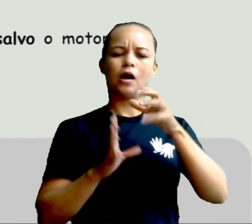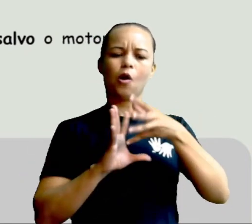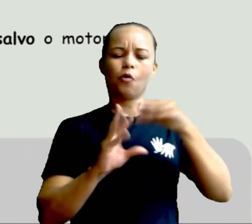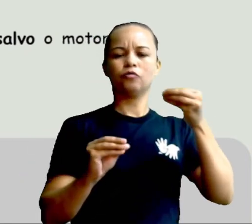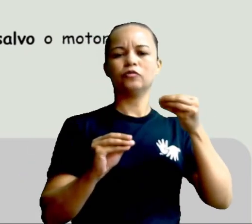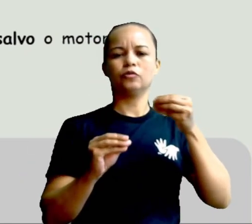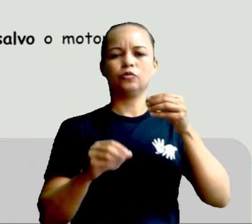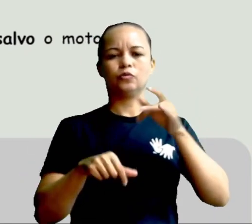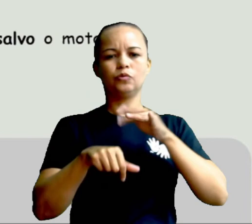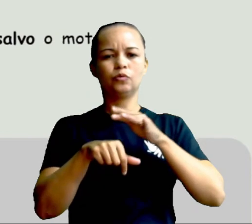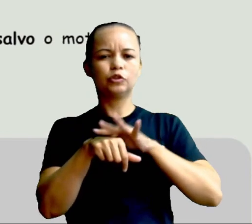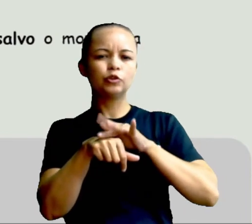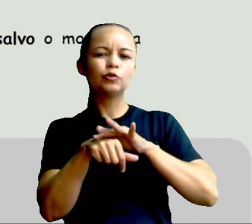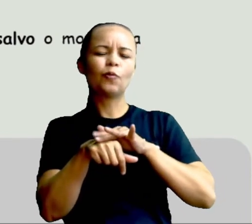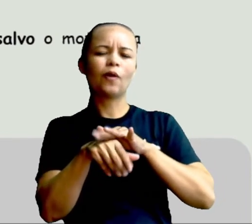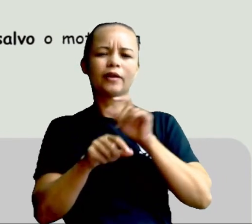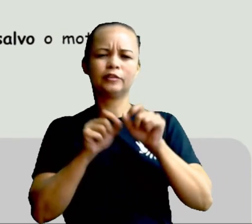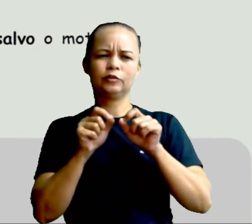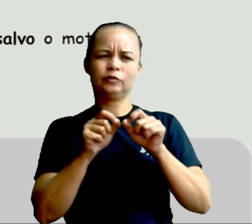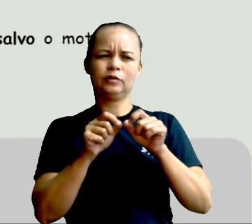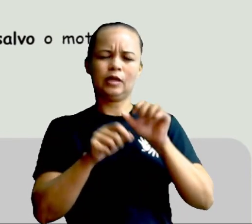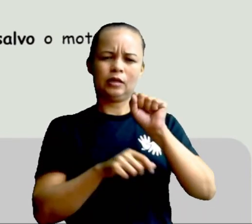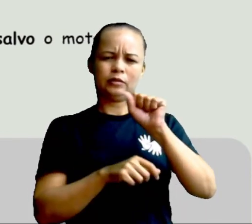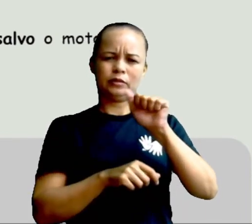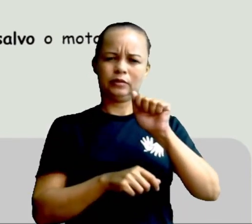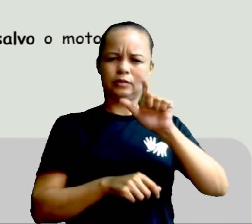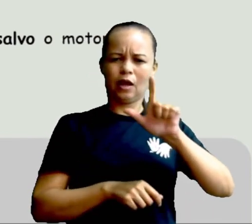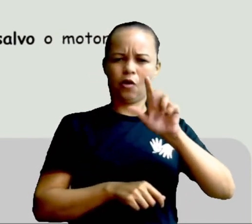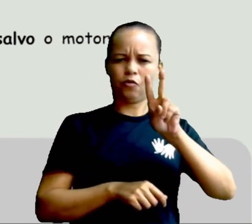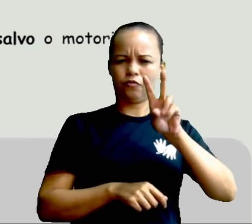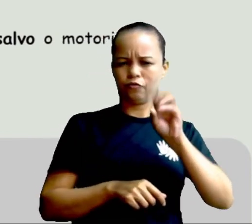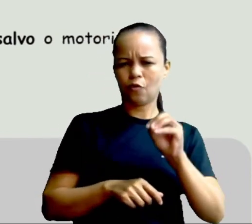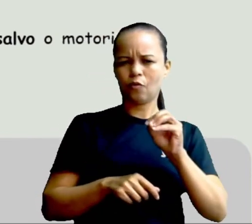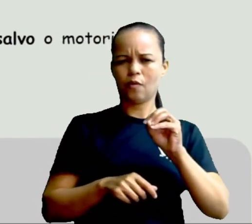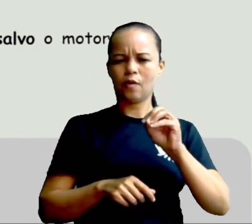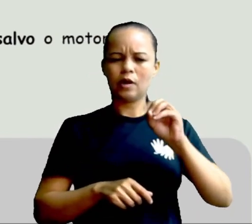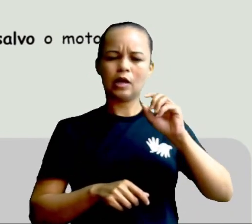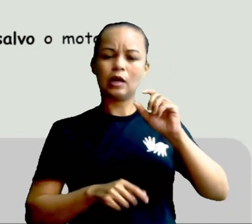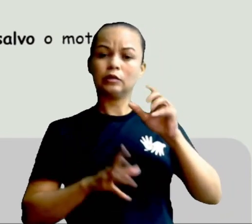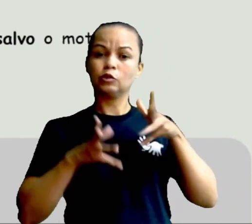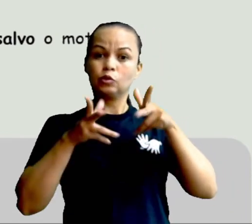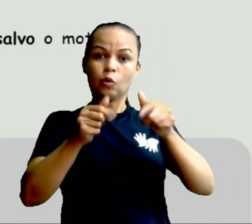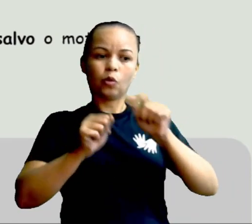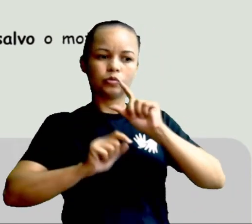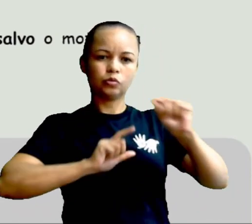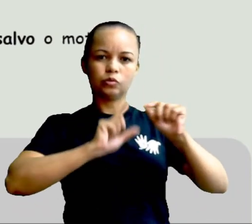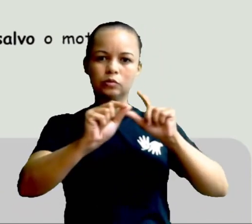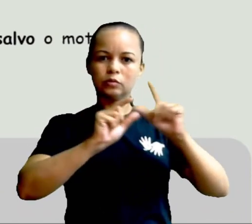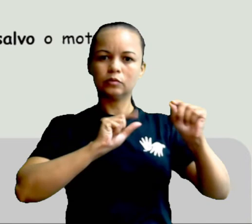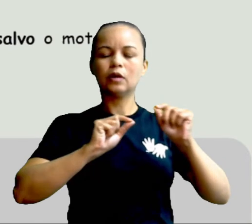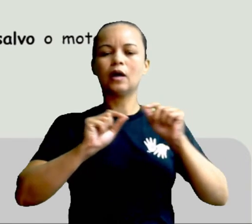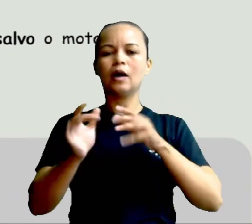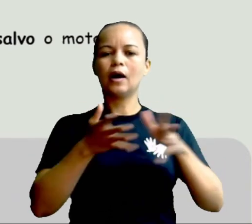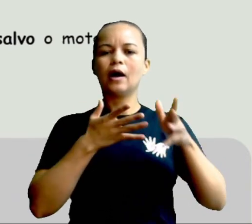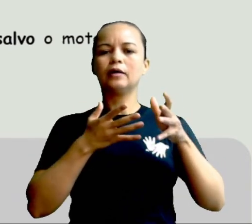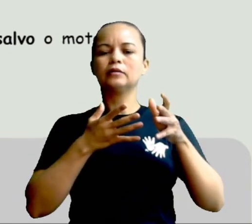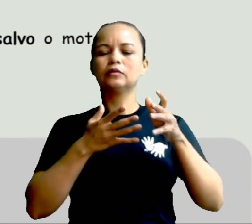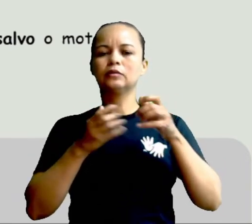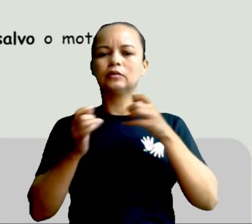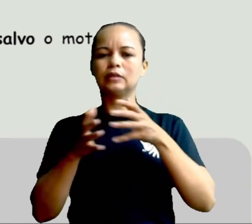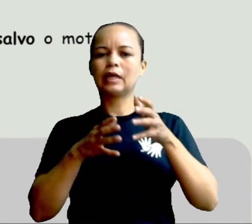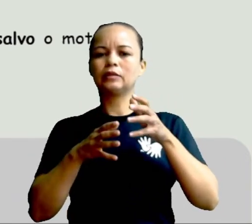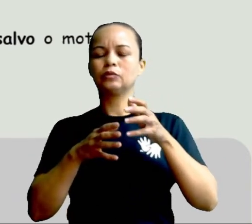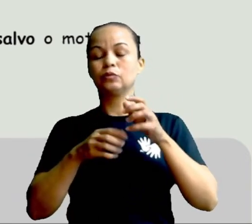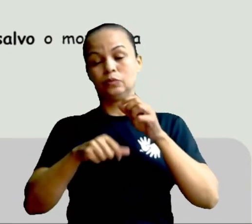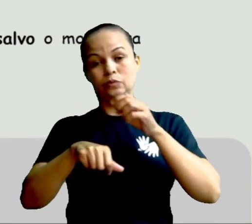os doentes. Esse salvo é preposição ou é adjetivo? Quando ele diz que partiram todos, salvo os doentes, ele quer dizer que